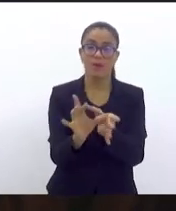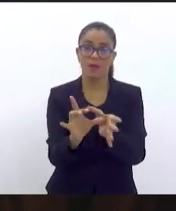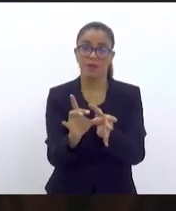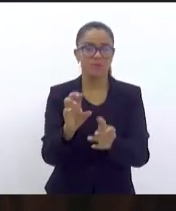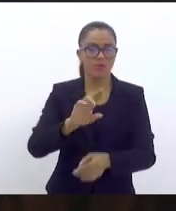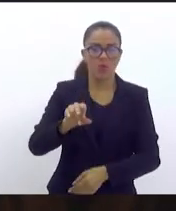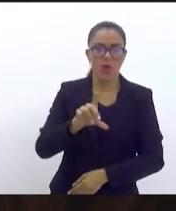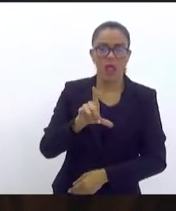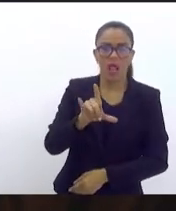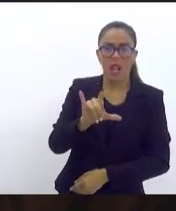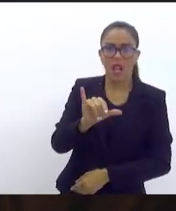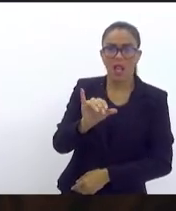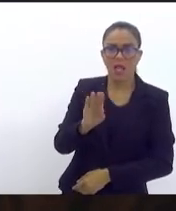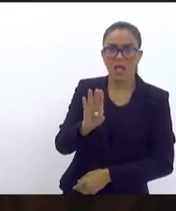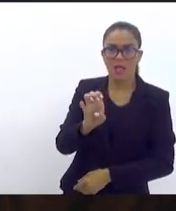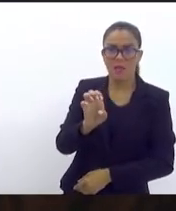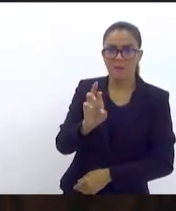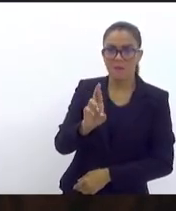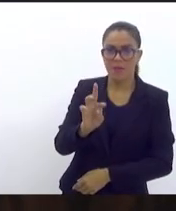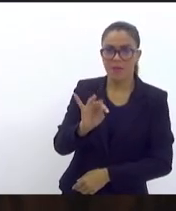é diferente então